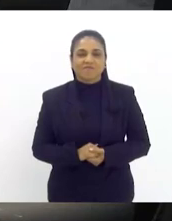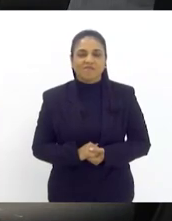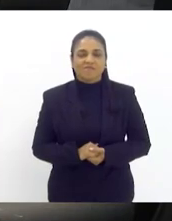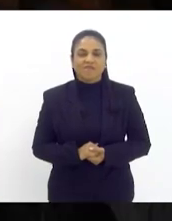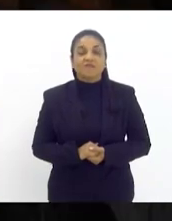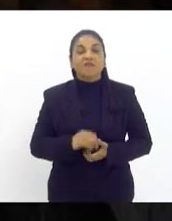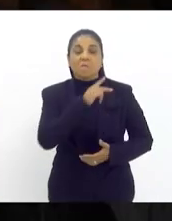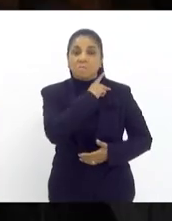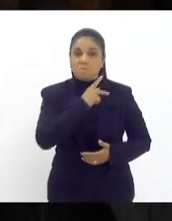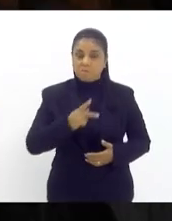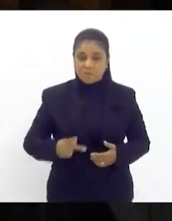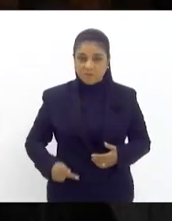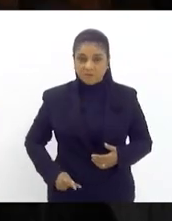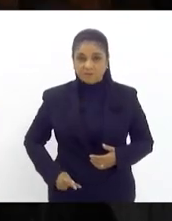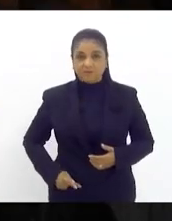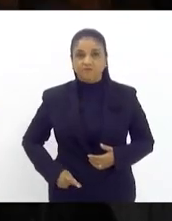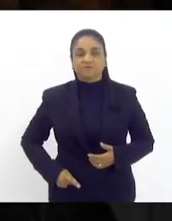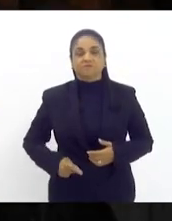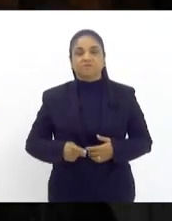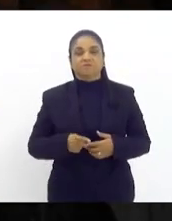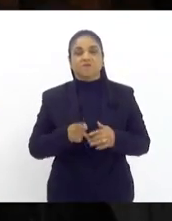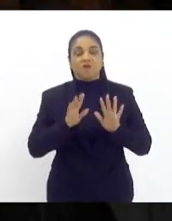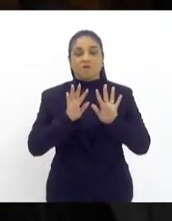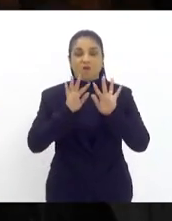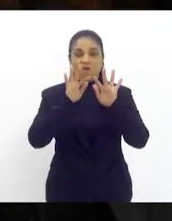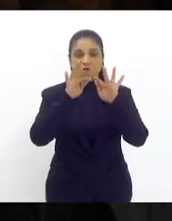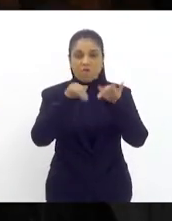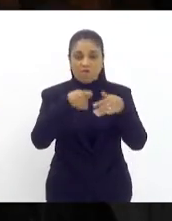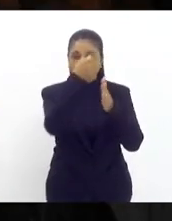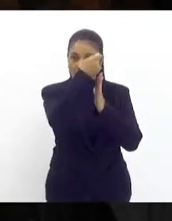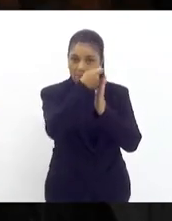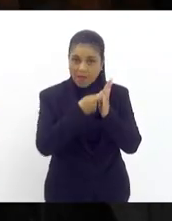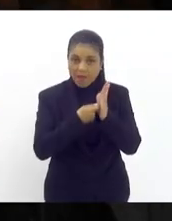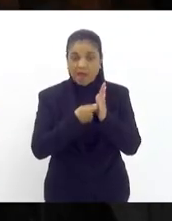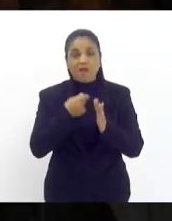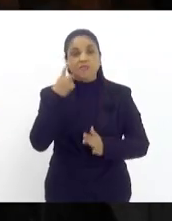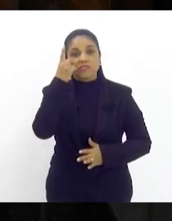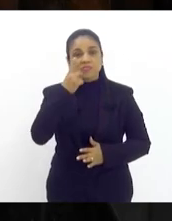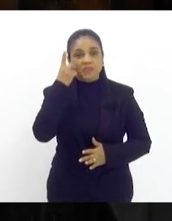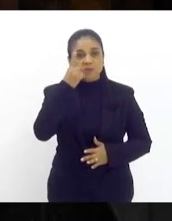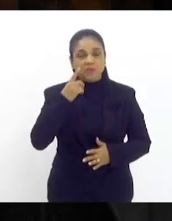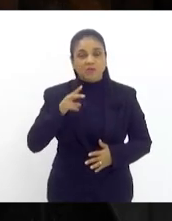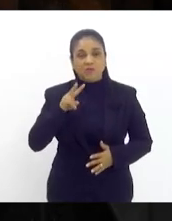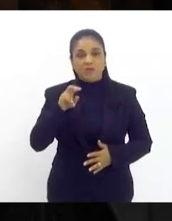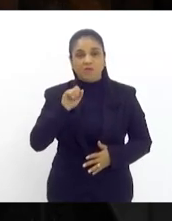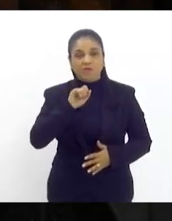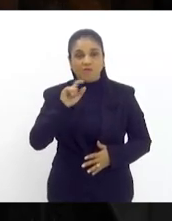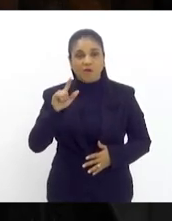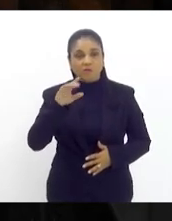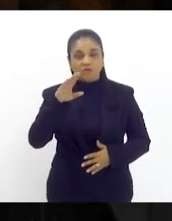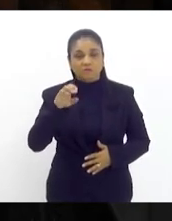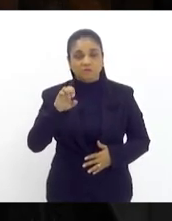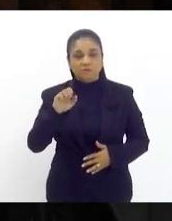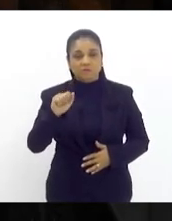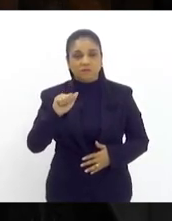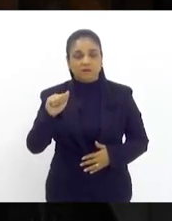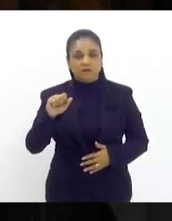presidente do expediente final Deputado Val da Ceasa